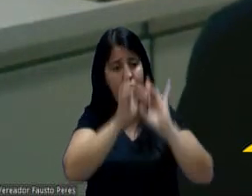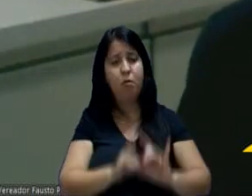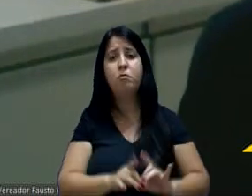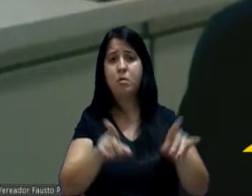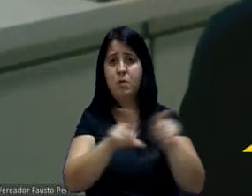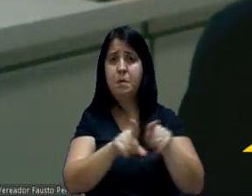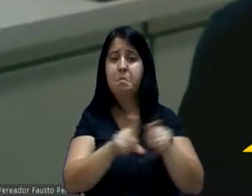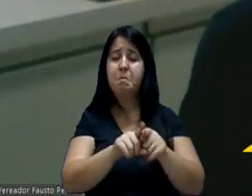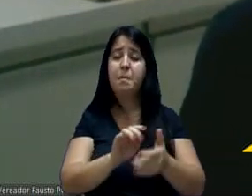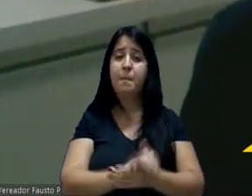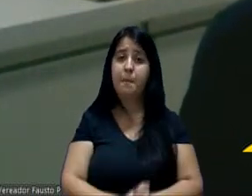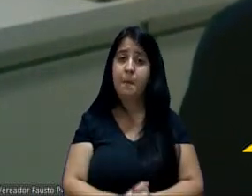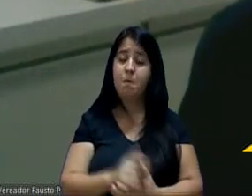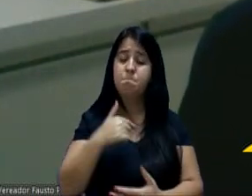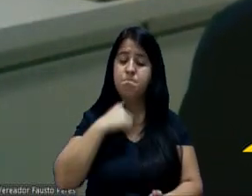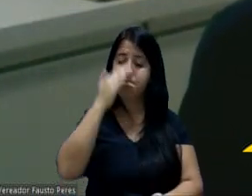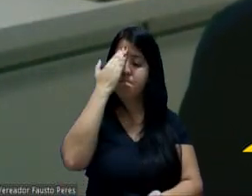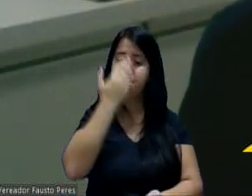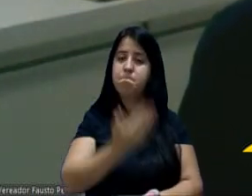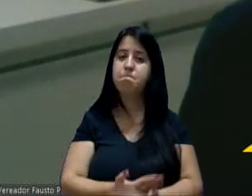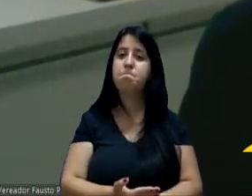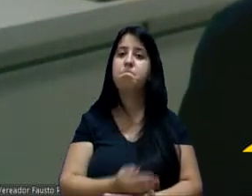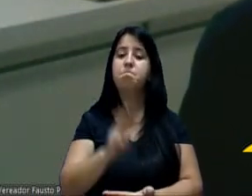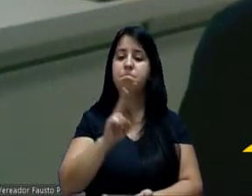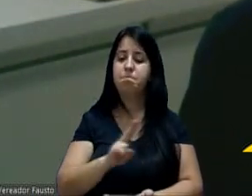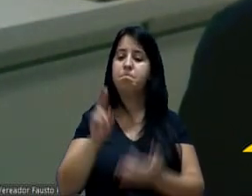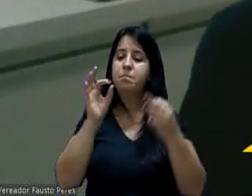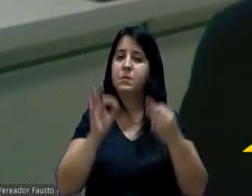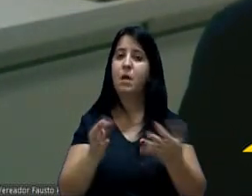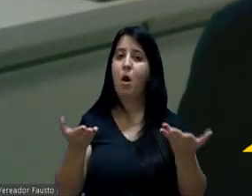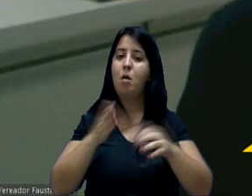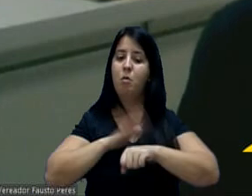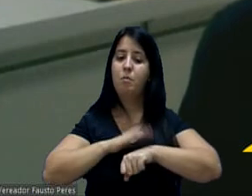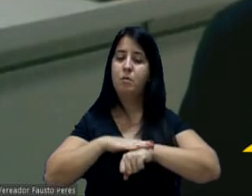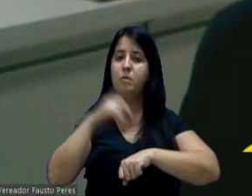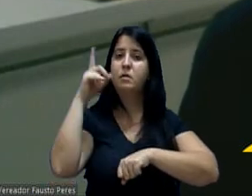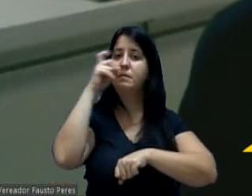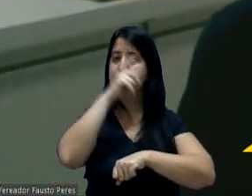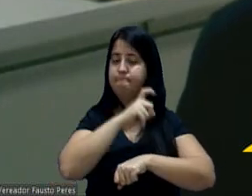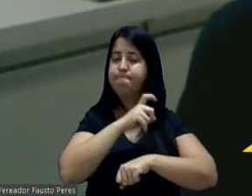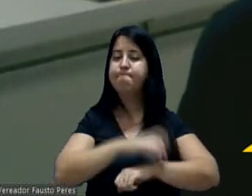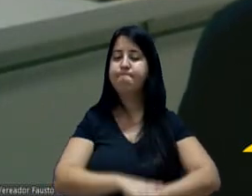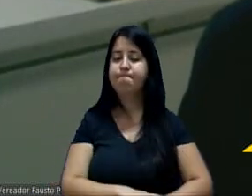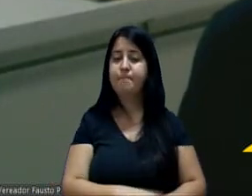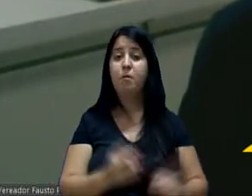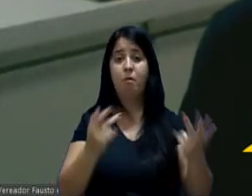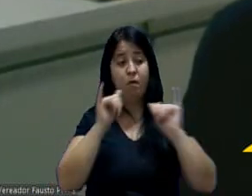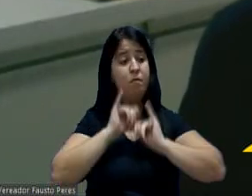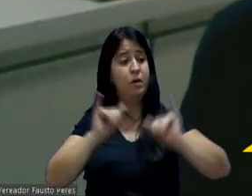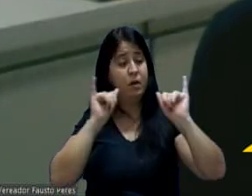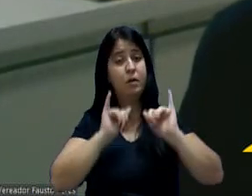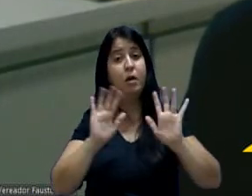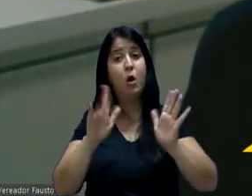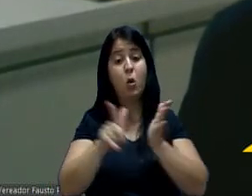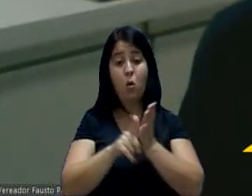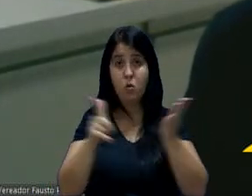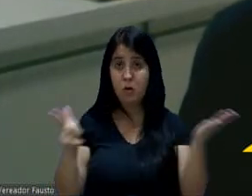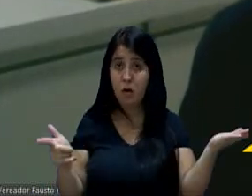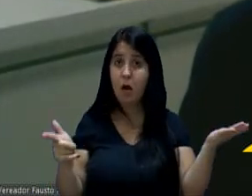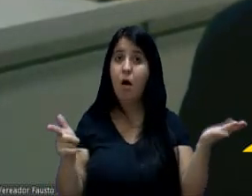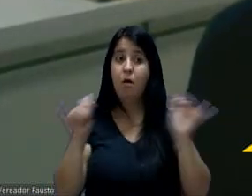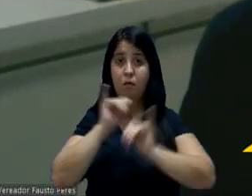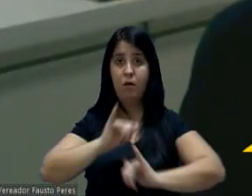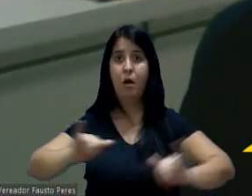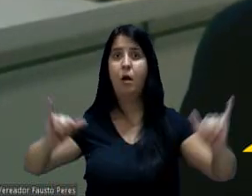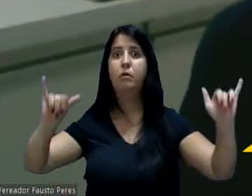eu acredito que vai ser bem utilizado aí nesse momento difícil que estão passando. Como foi falado, no Jornal do Cruzeiro do Sul